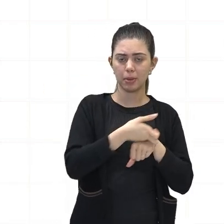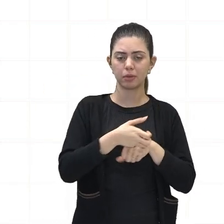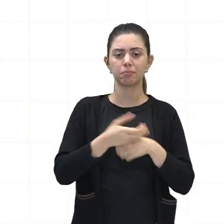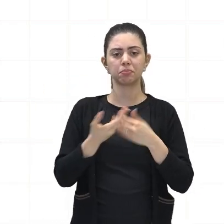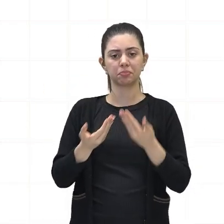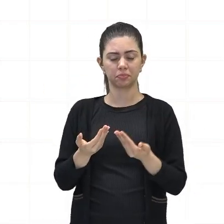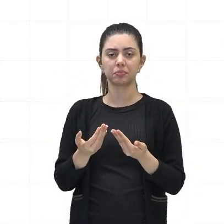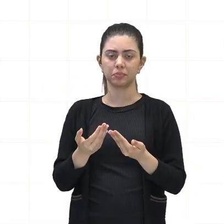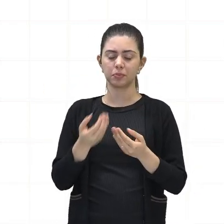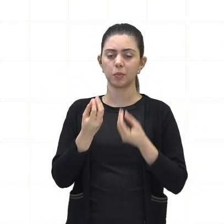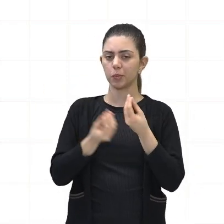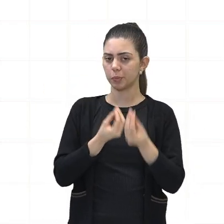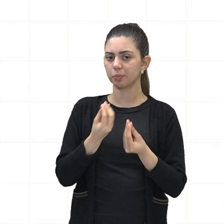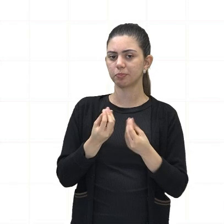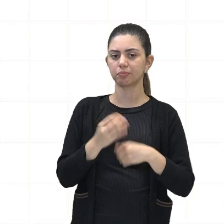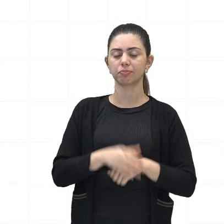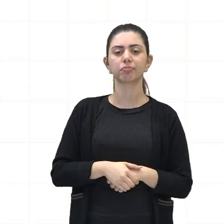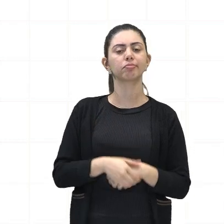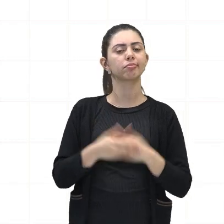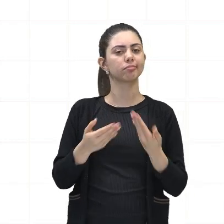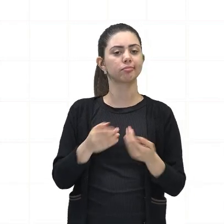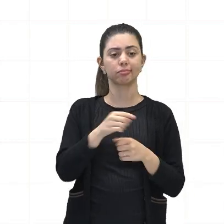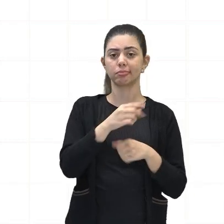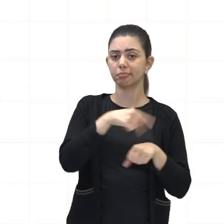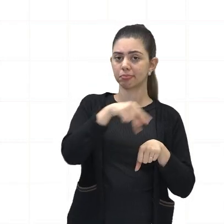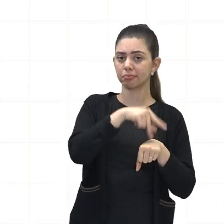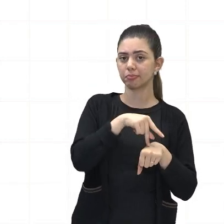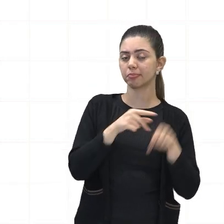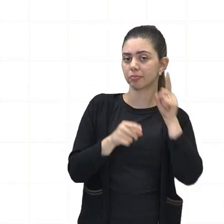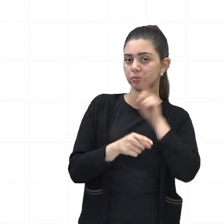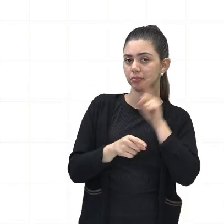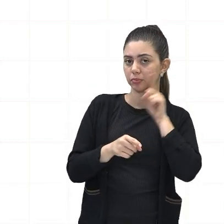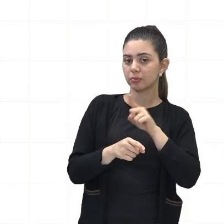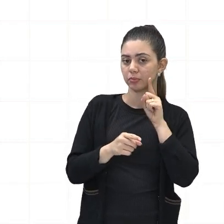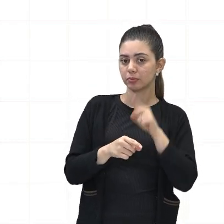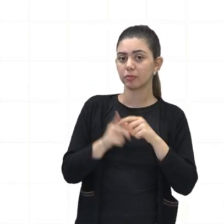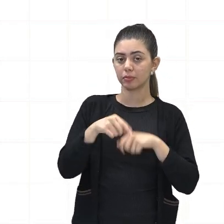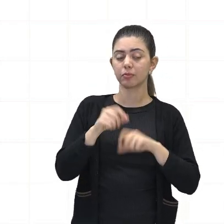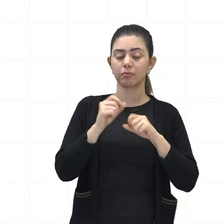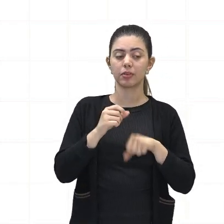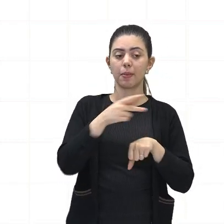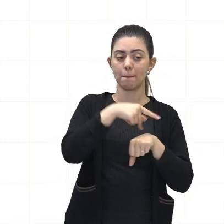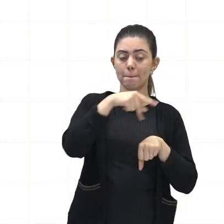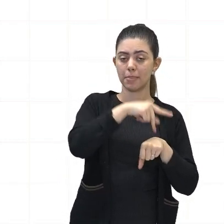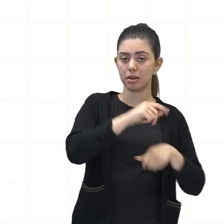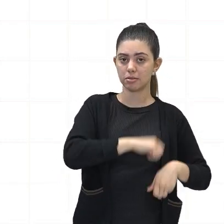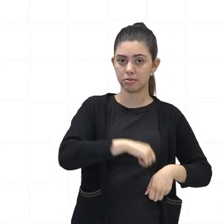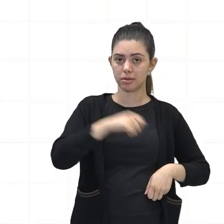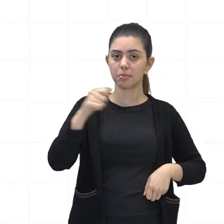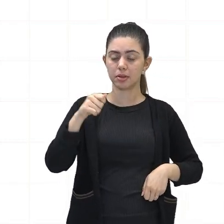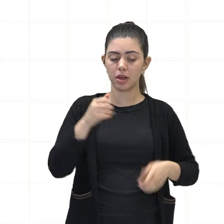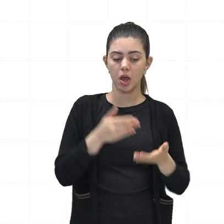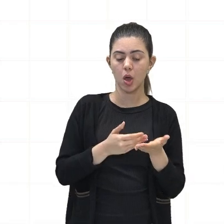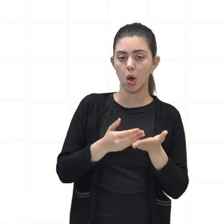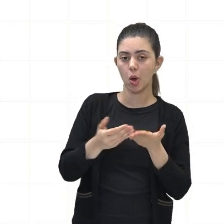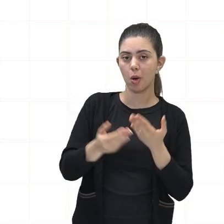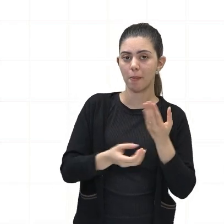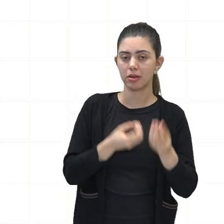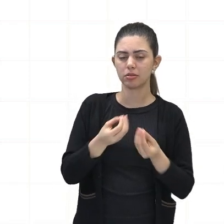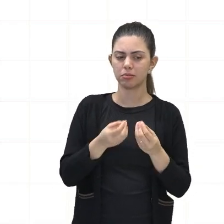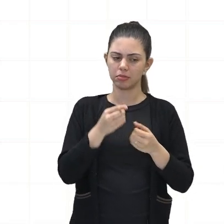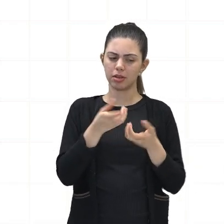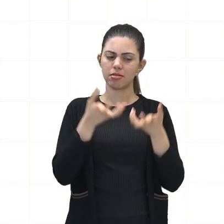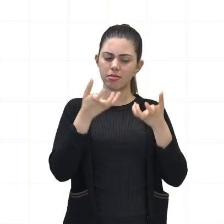momento, né, que os Estados Unidos da América torna-se independente, ele começa uma